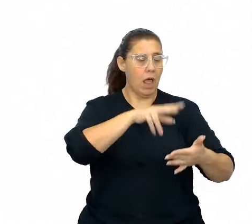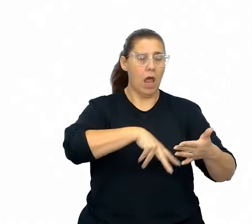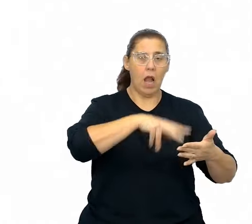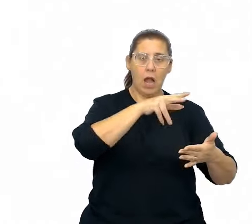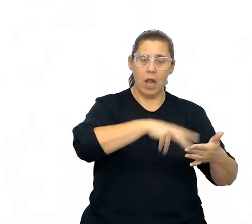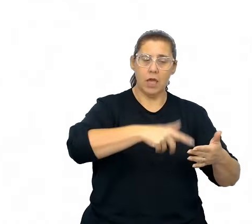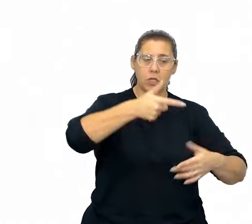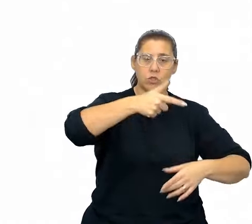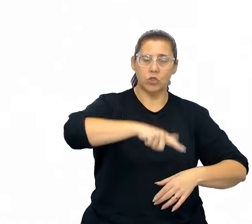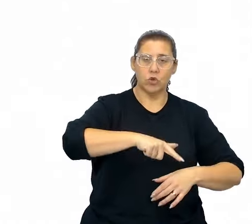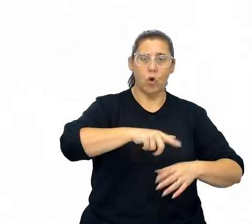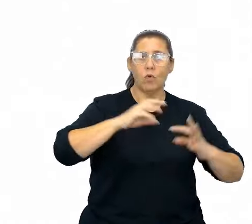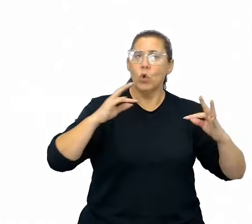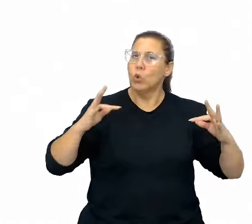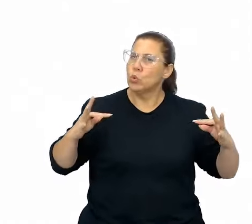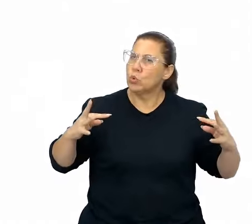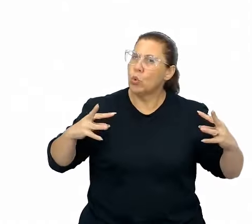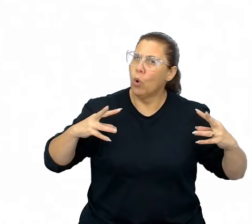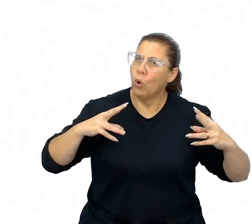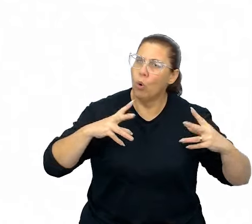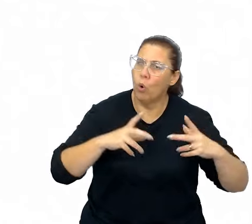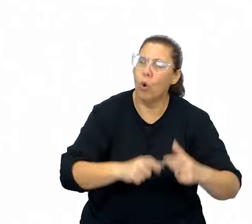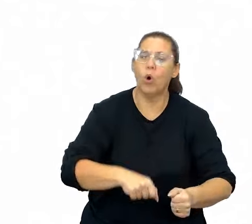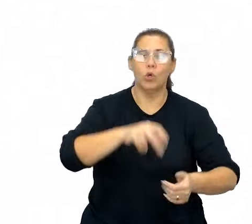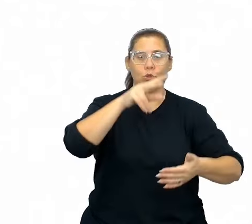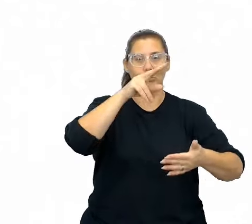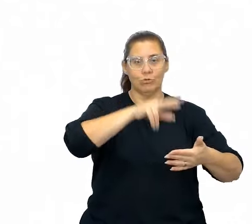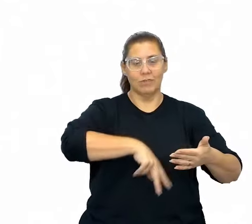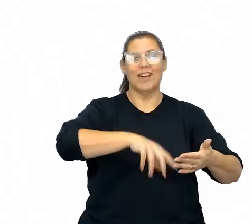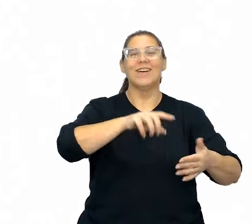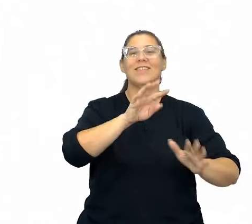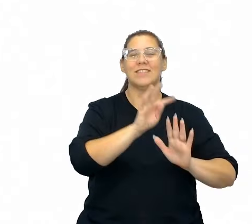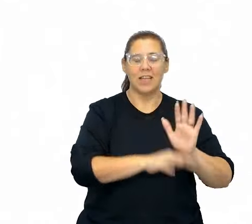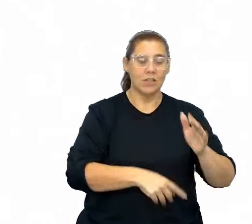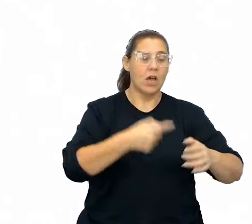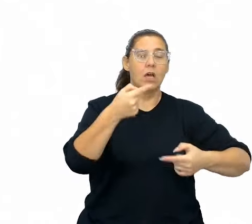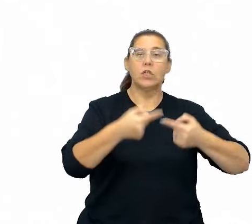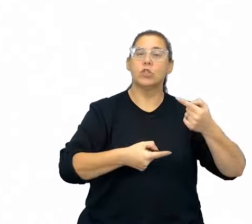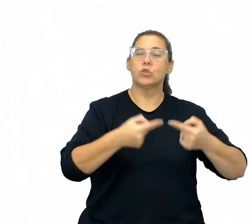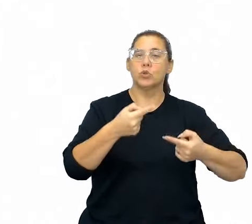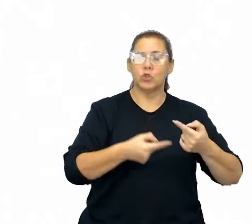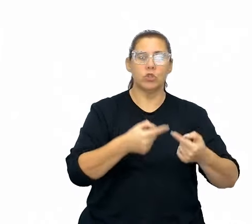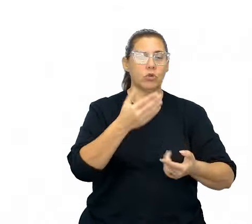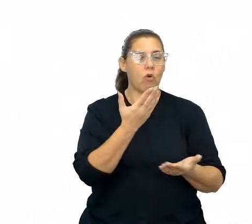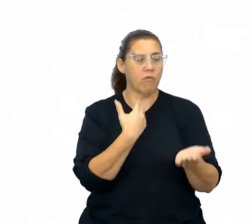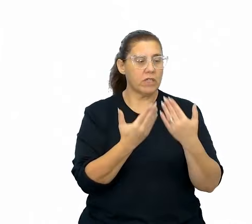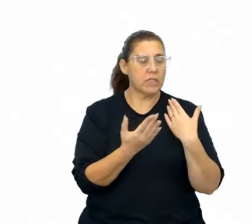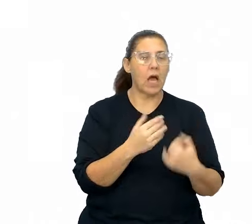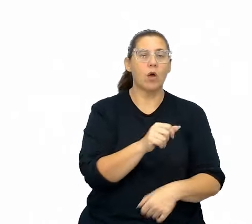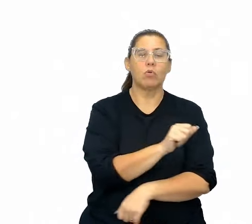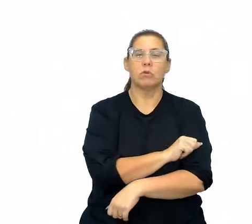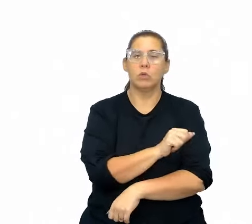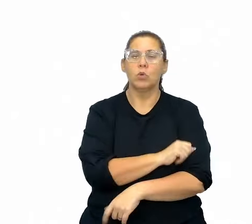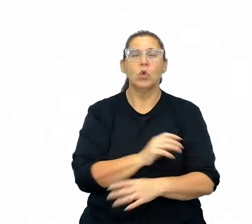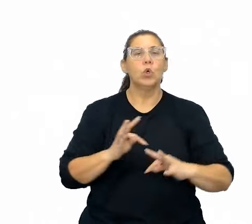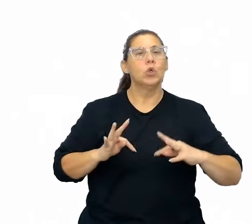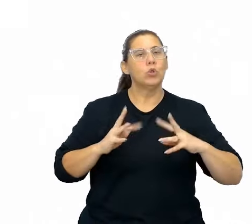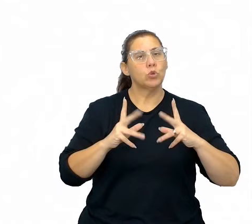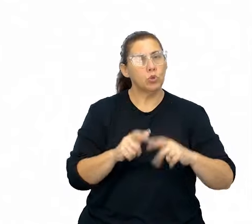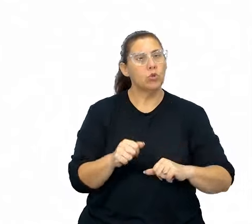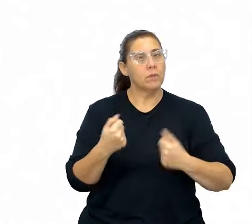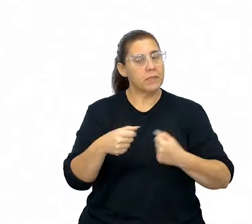o texto na íntegra nessa aula e discutir com os estudantes os aspectos que precisarão